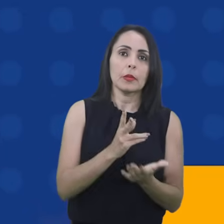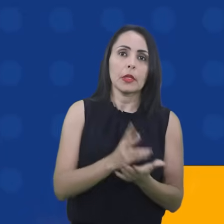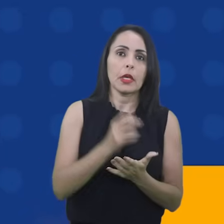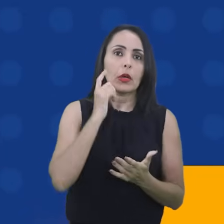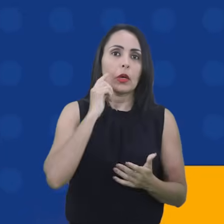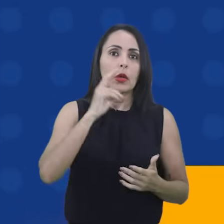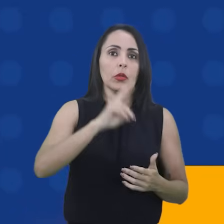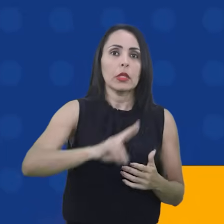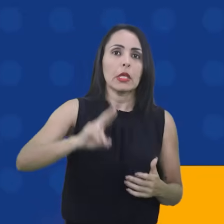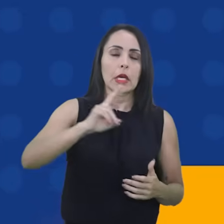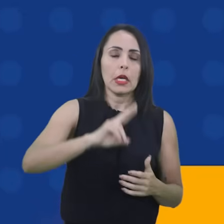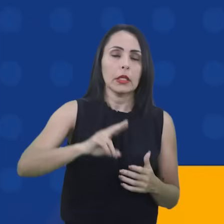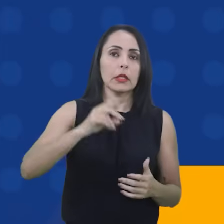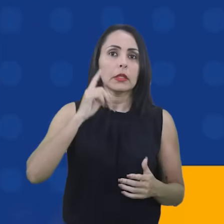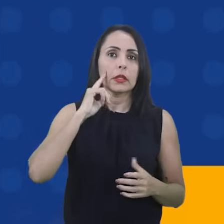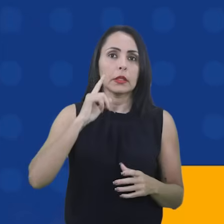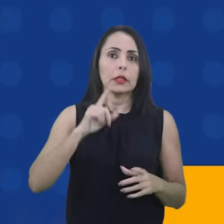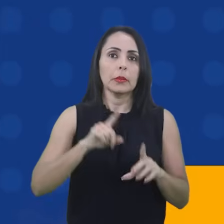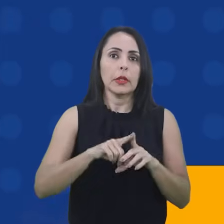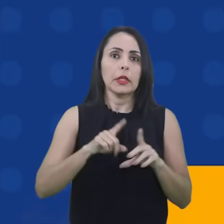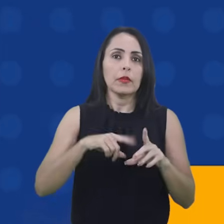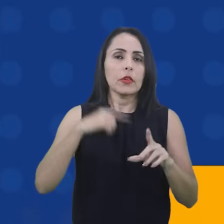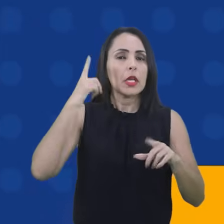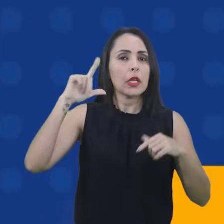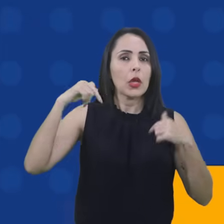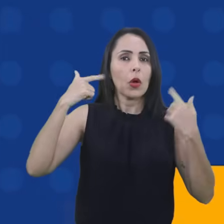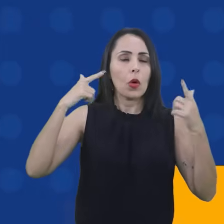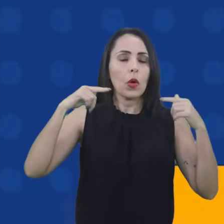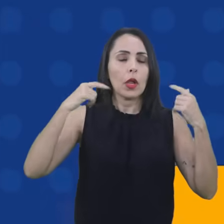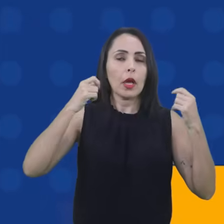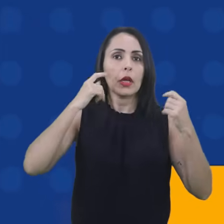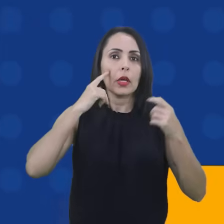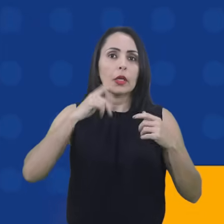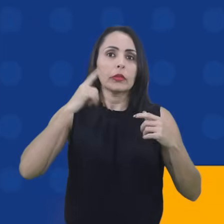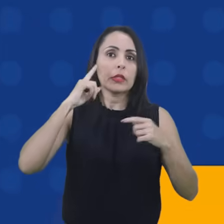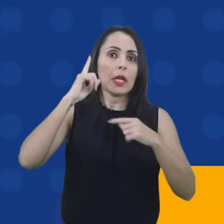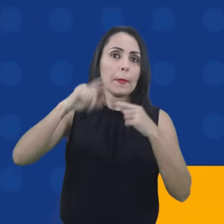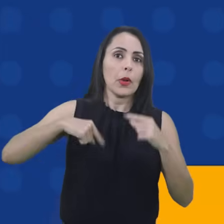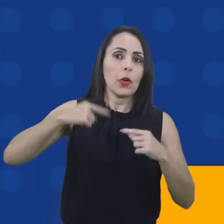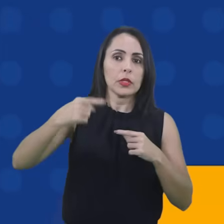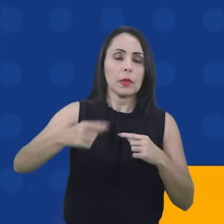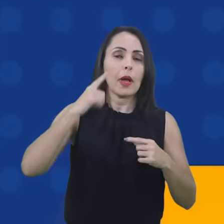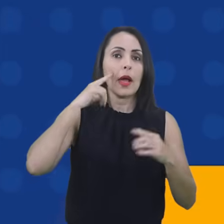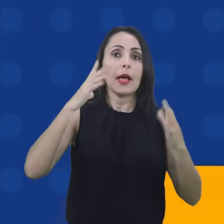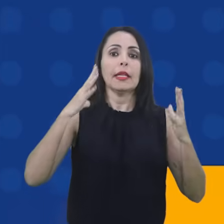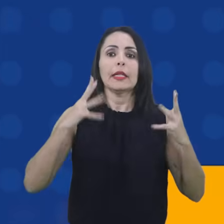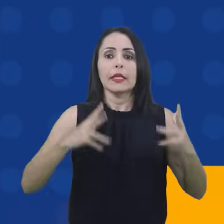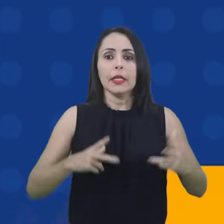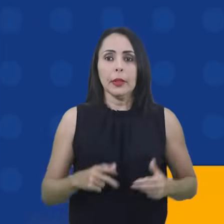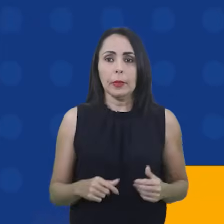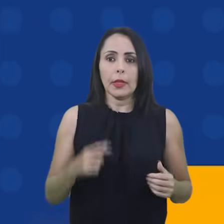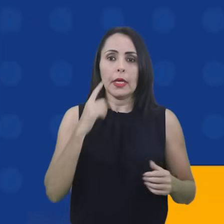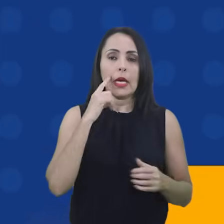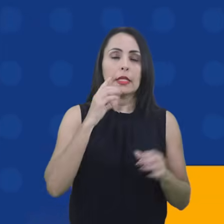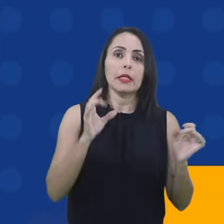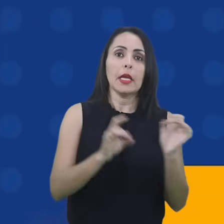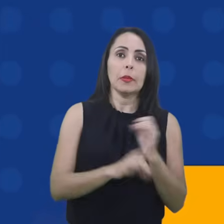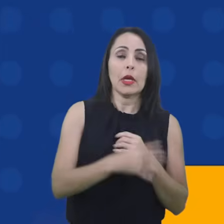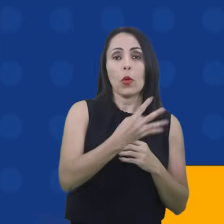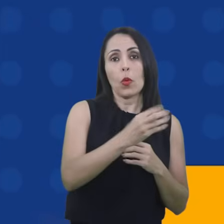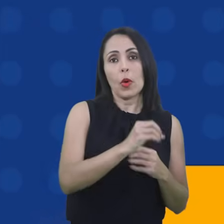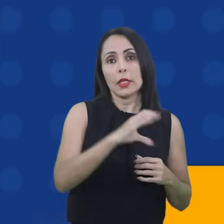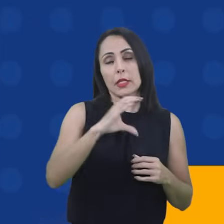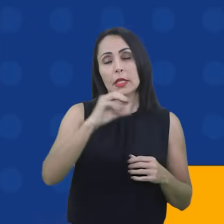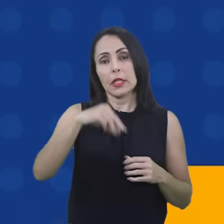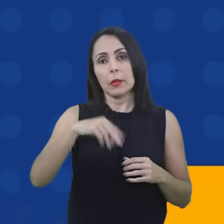utilizar, né, a parte que você utilizou o fio, você enrola, né, e utiliza a próxima parte limpa até terminar esses 40 centímetros